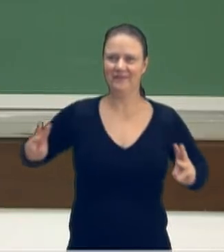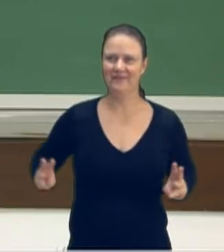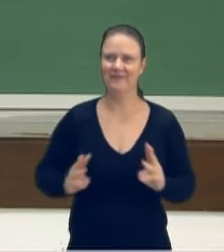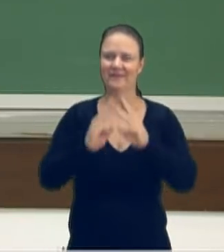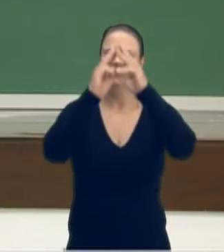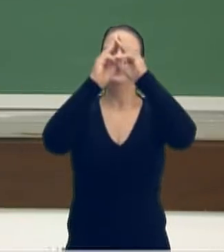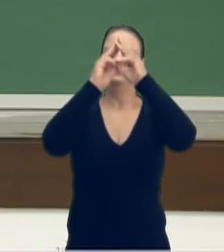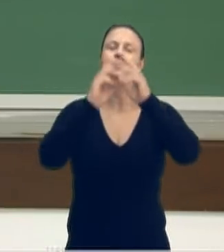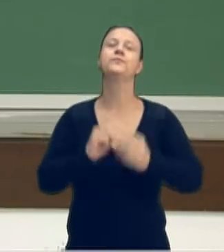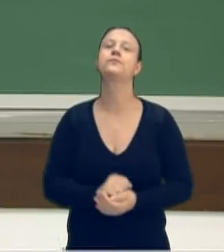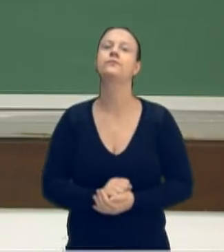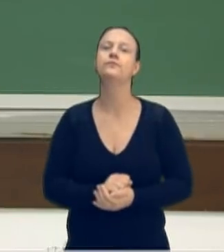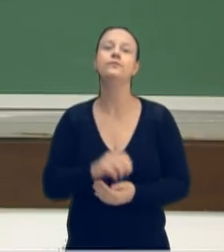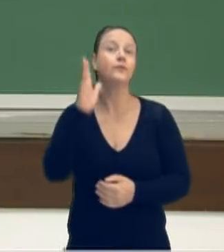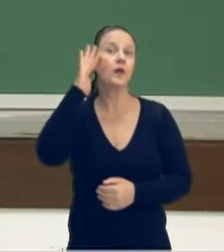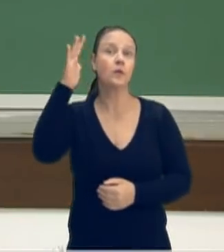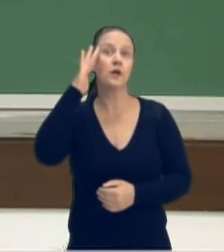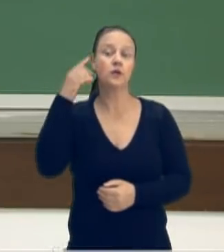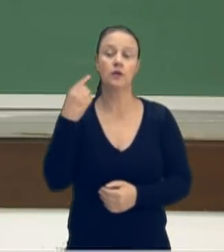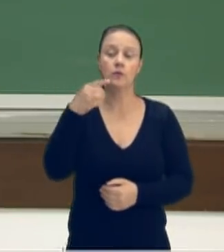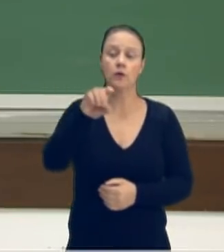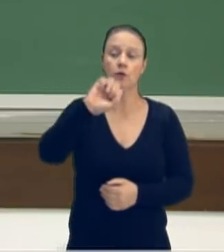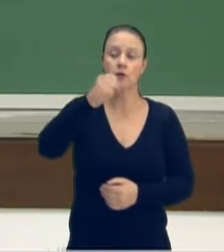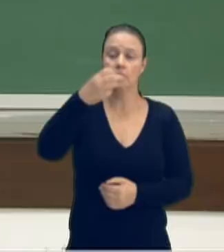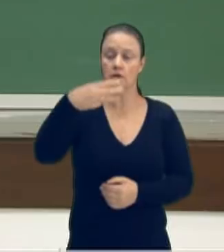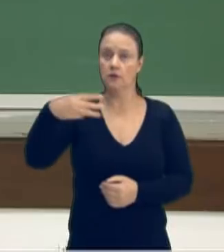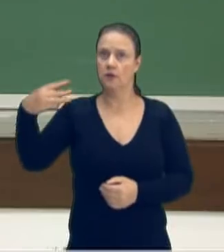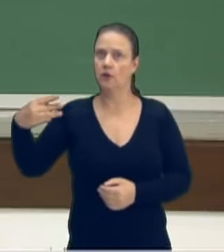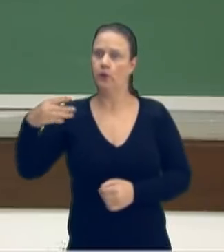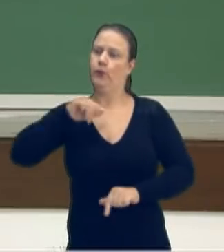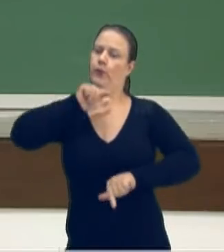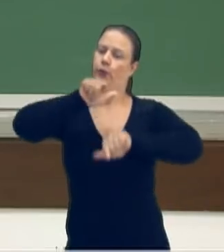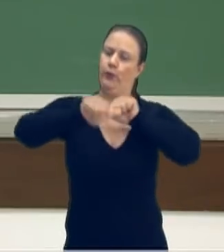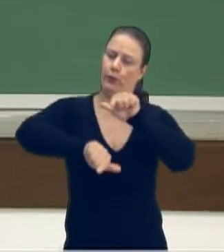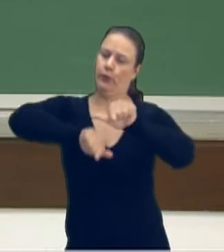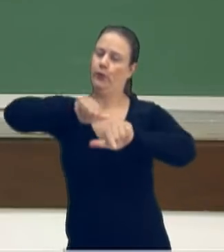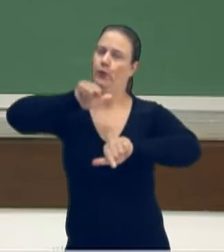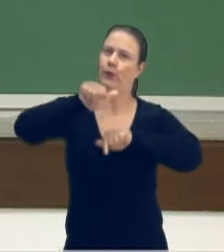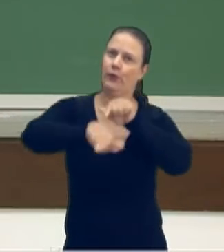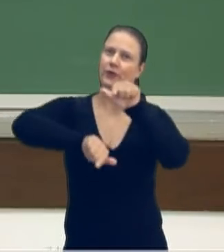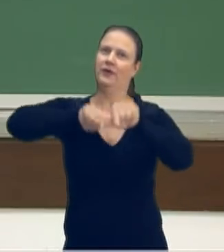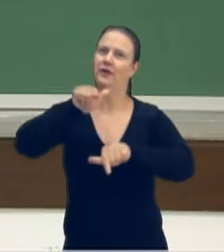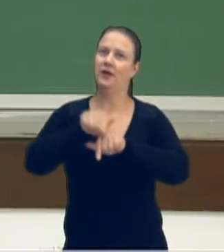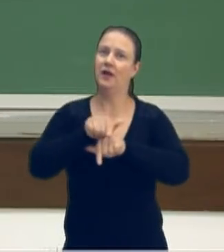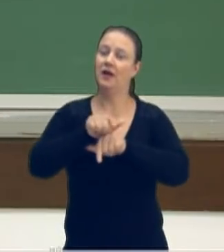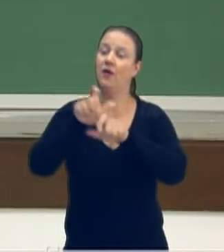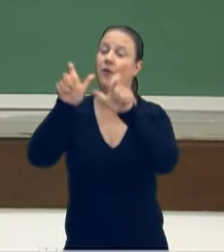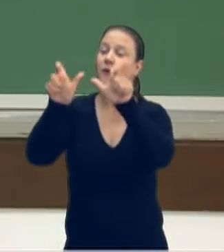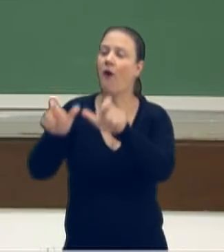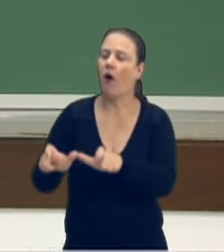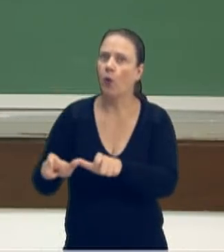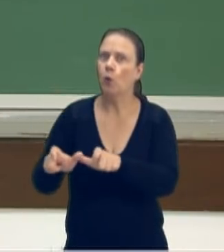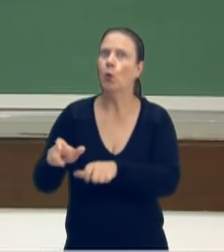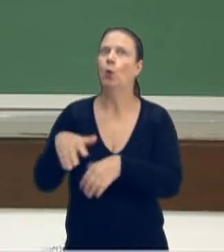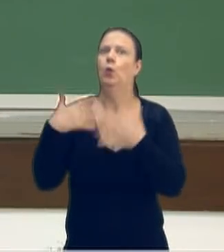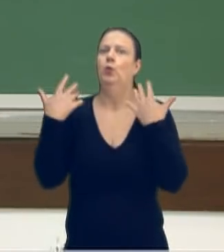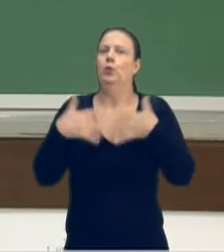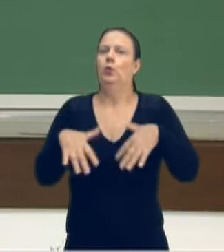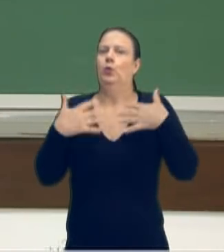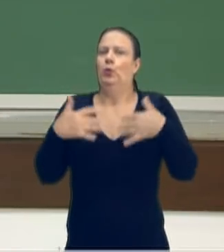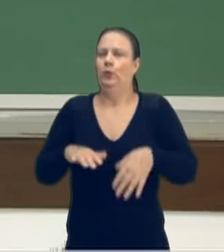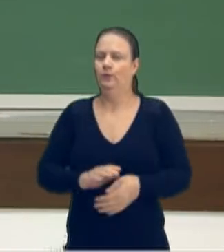Imaginem, em 1833, o trabalho para se conseguir remontar isso na França. Próximo